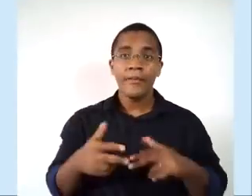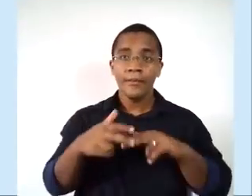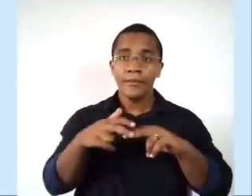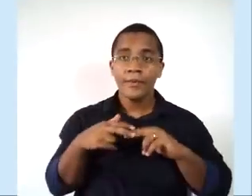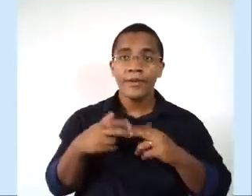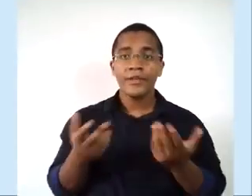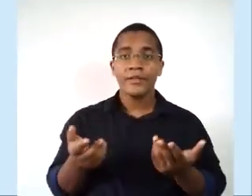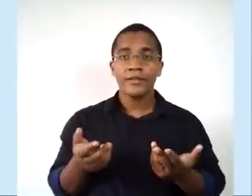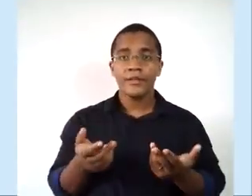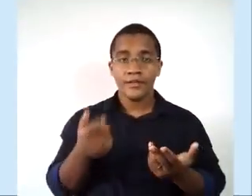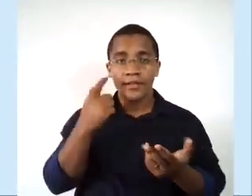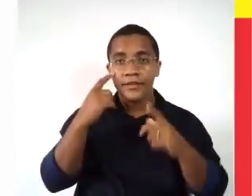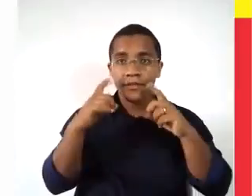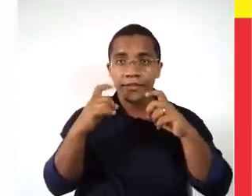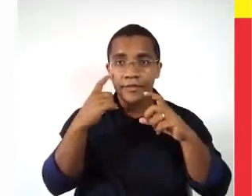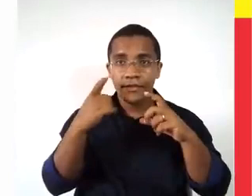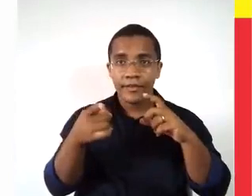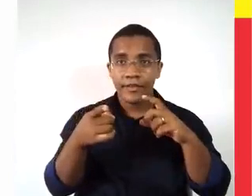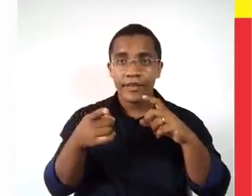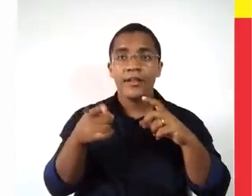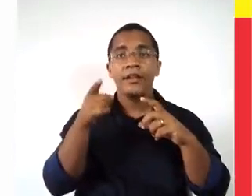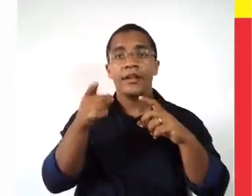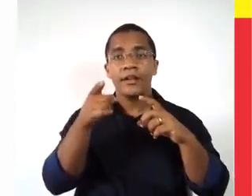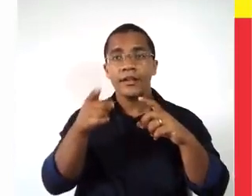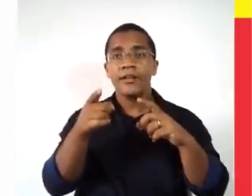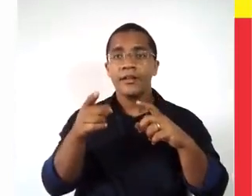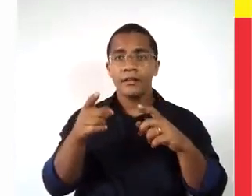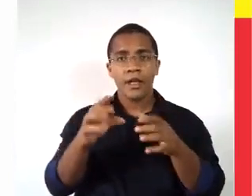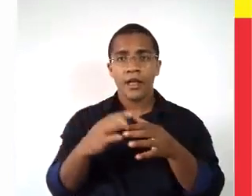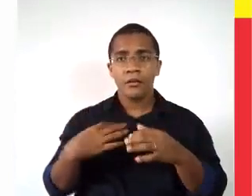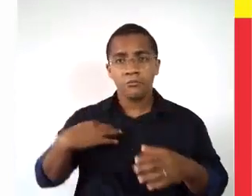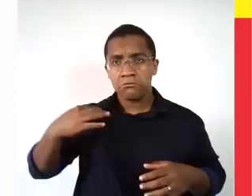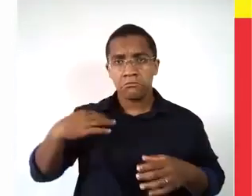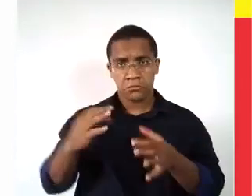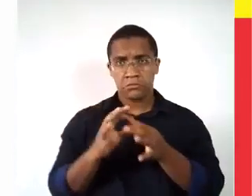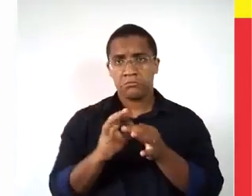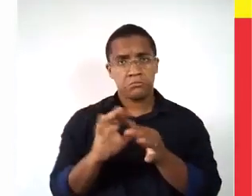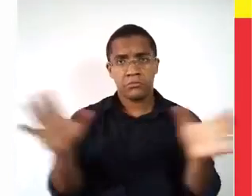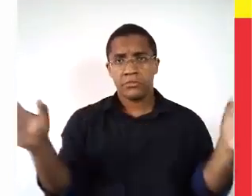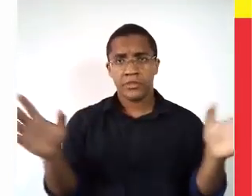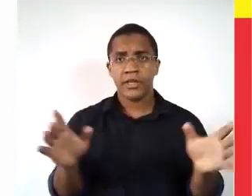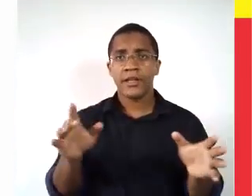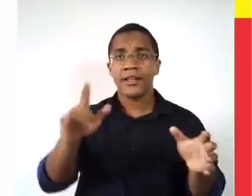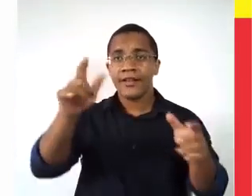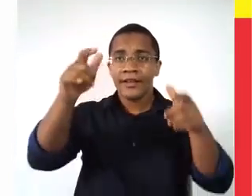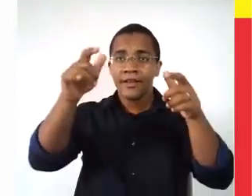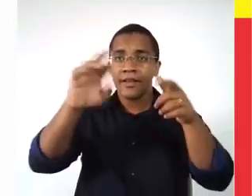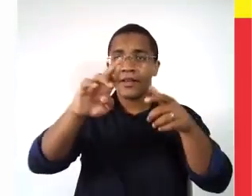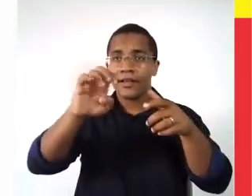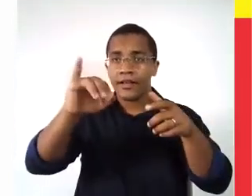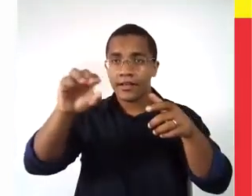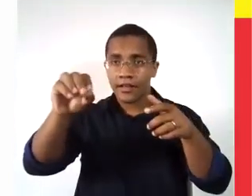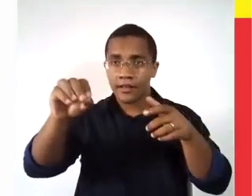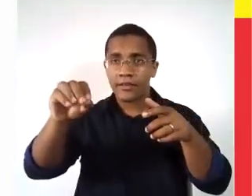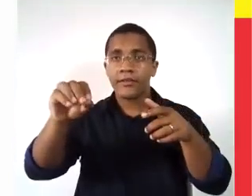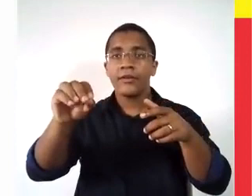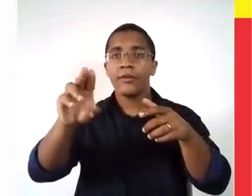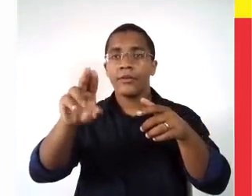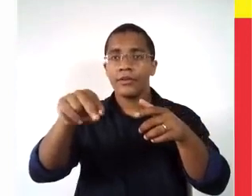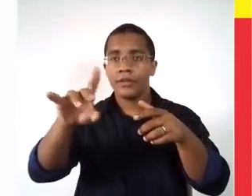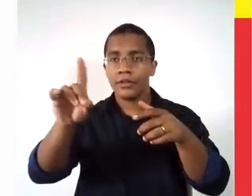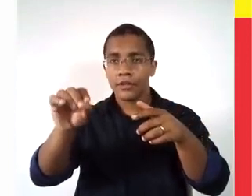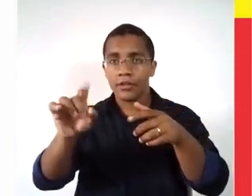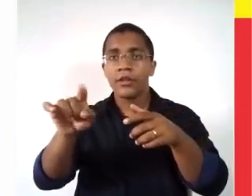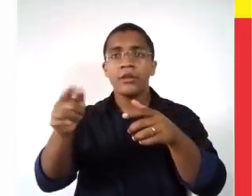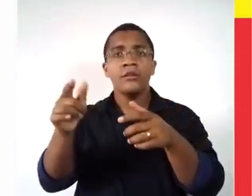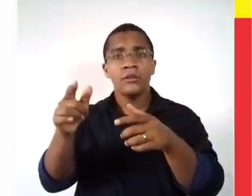é que, como vocês veem na imagem agora, a adesão voluntária, tá? O Reino Unido ainda continua com a sua moeda muito forte, a Libra,